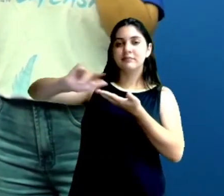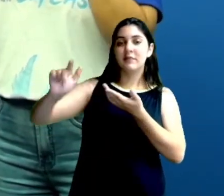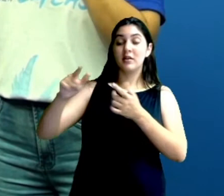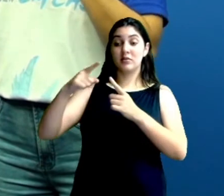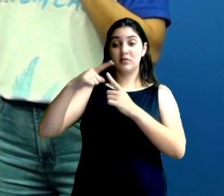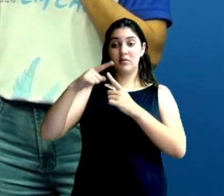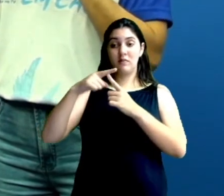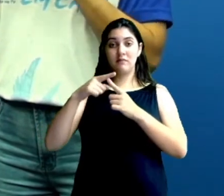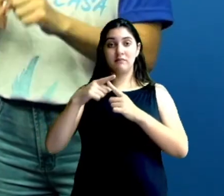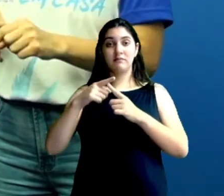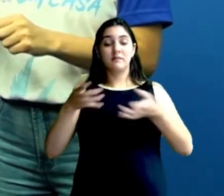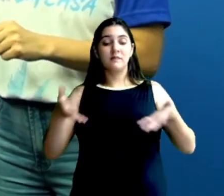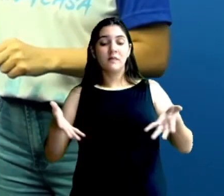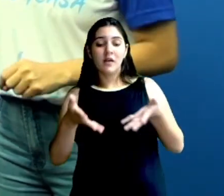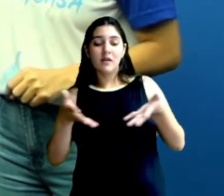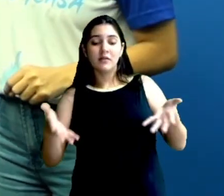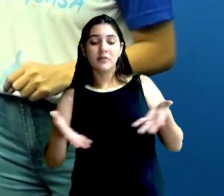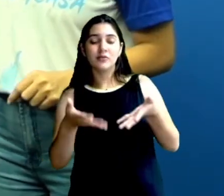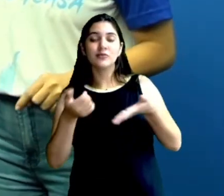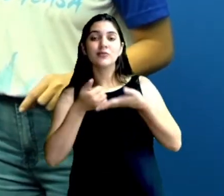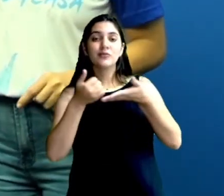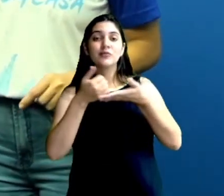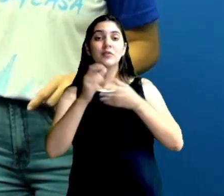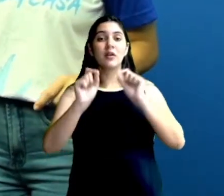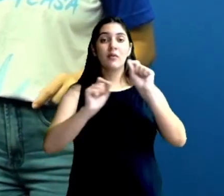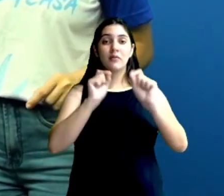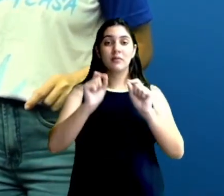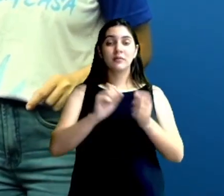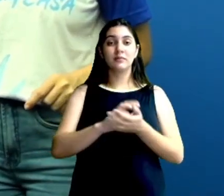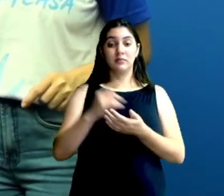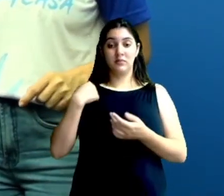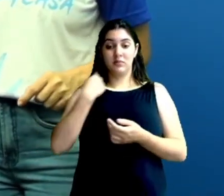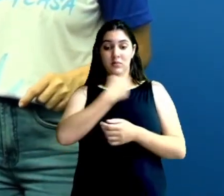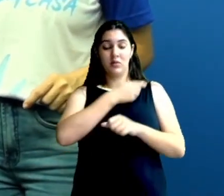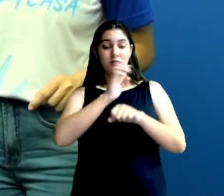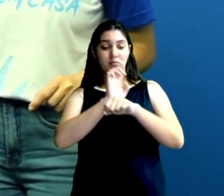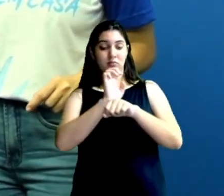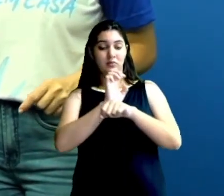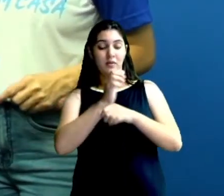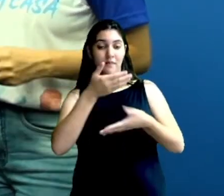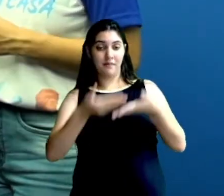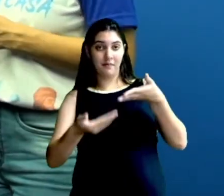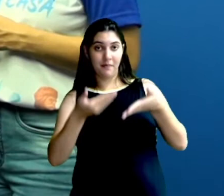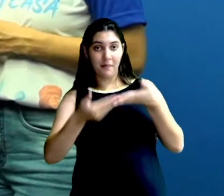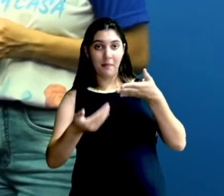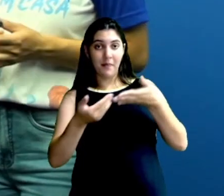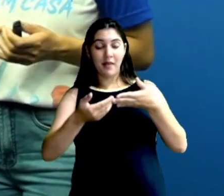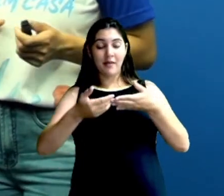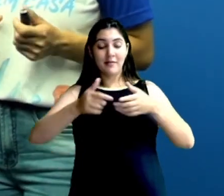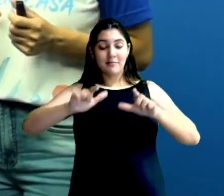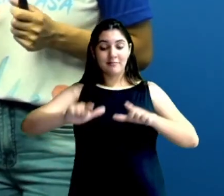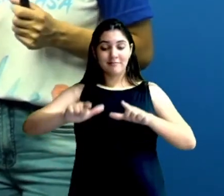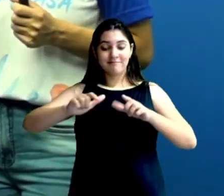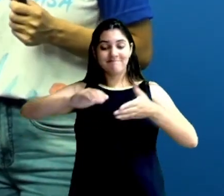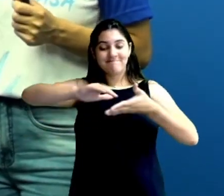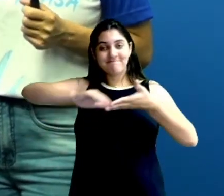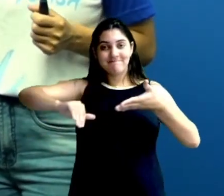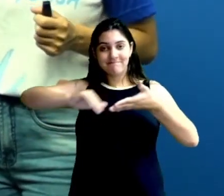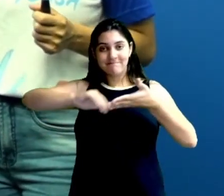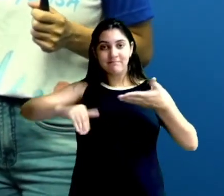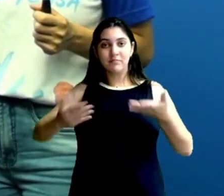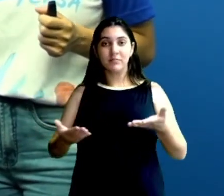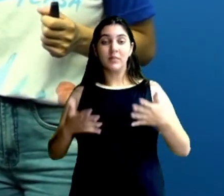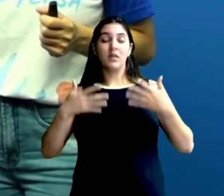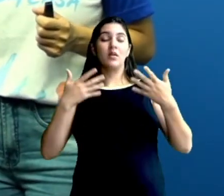vai contribuir, pessoal, para que o nosso estado perca parte do seu território.